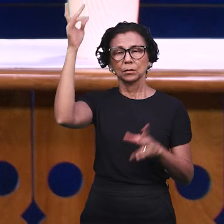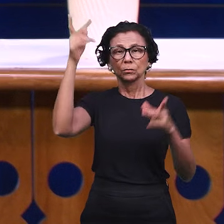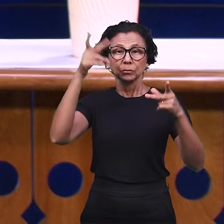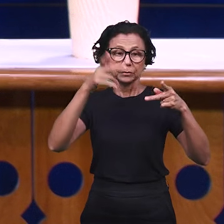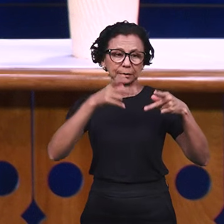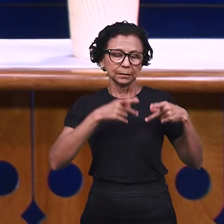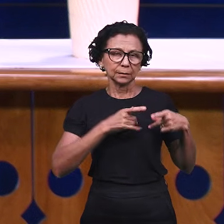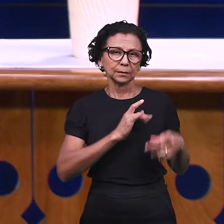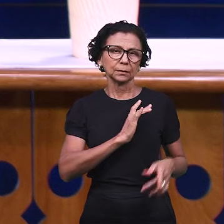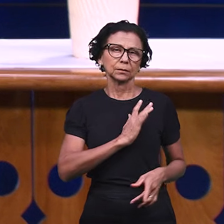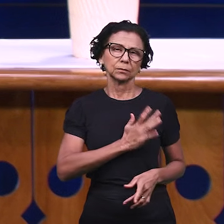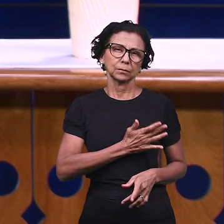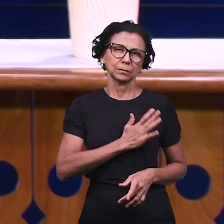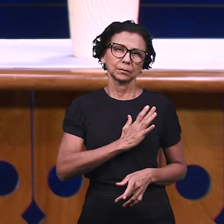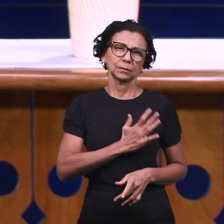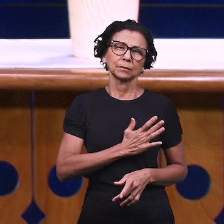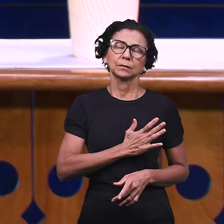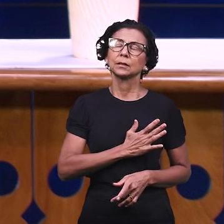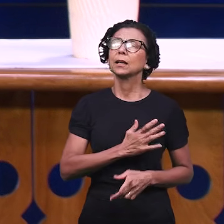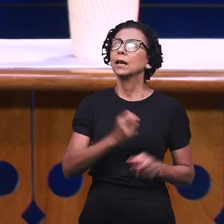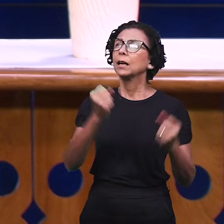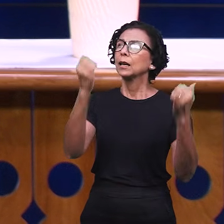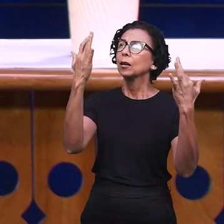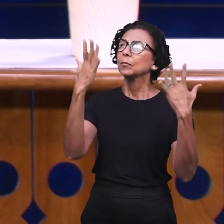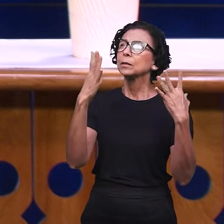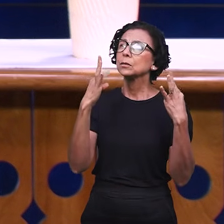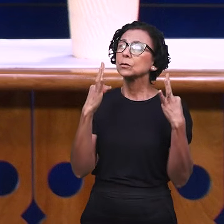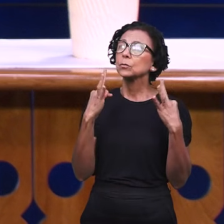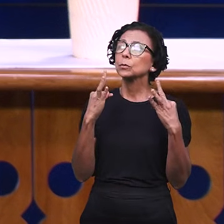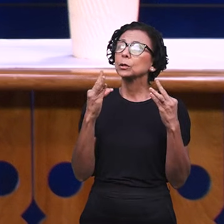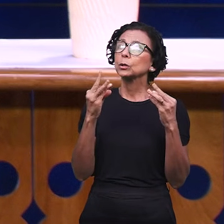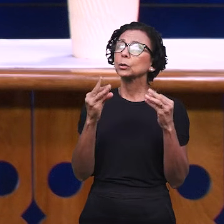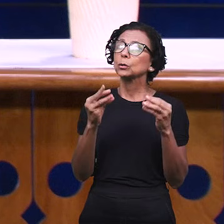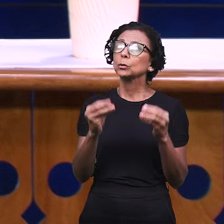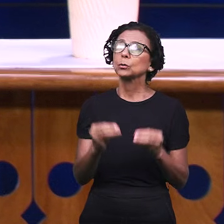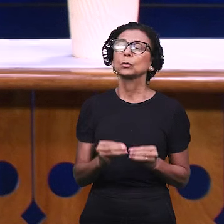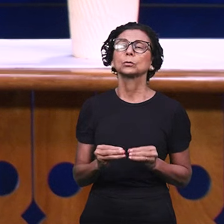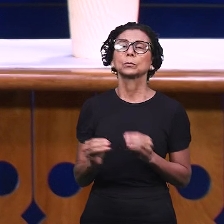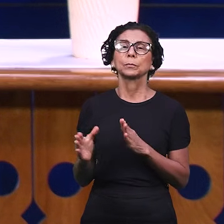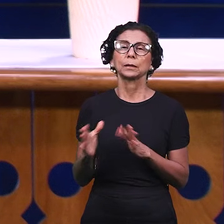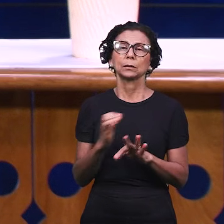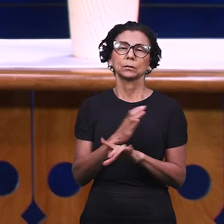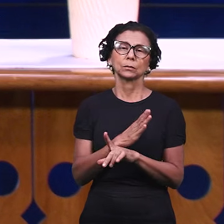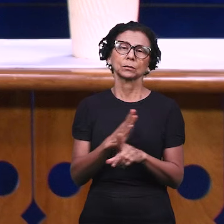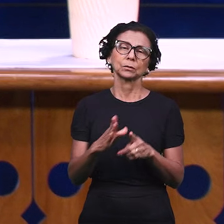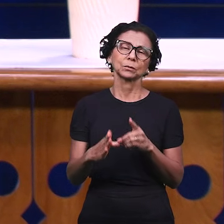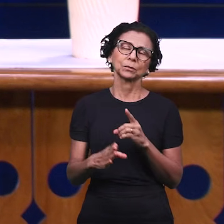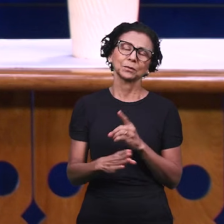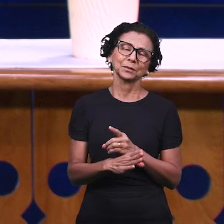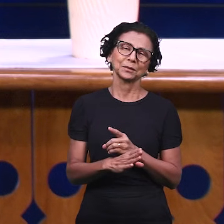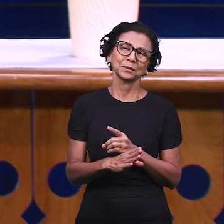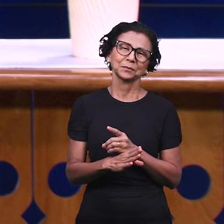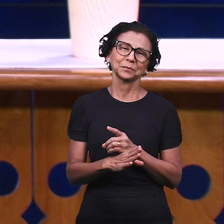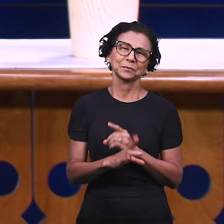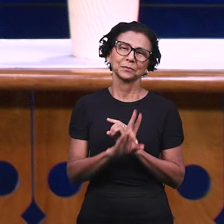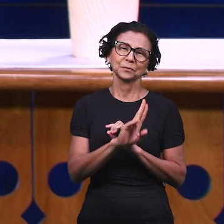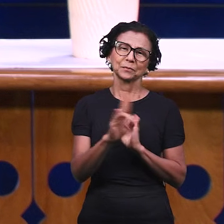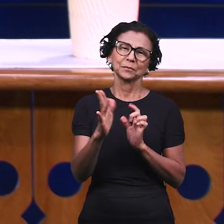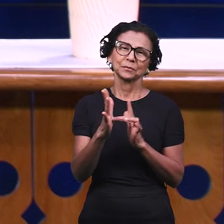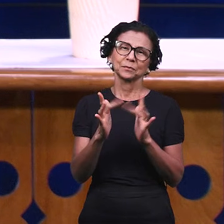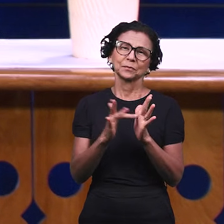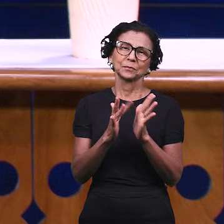e dê uma bênção, Senhor, em todos os atos deste culto. É o clamor que nós te fazemos, em nome de